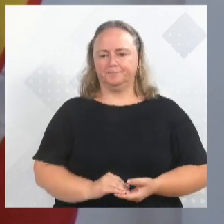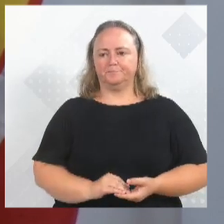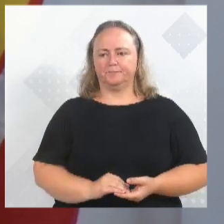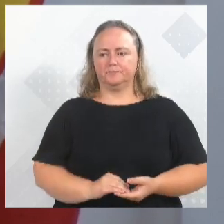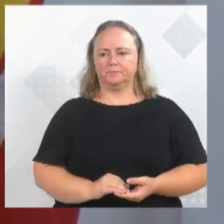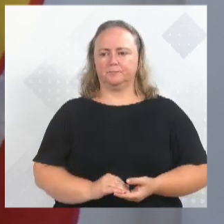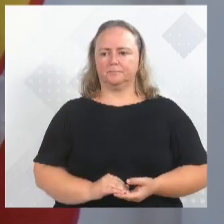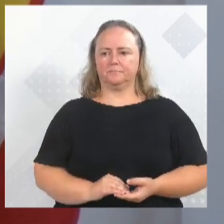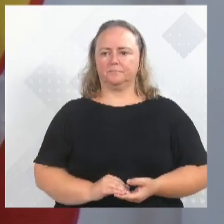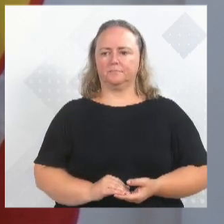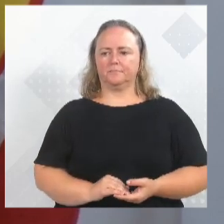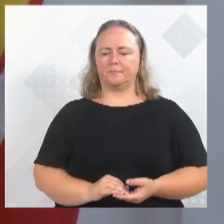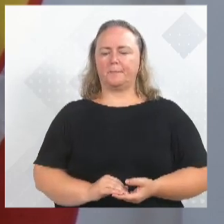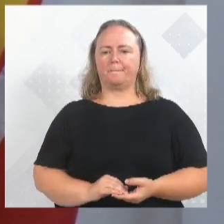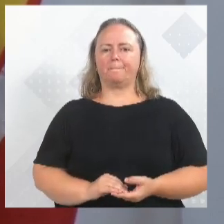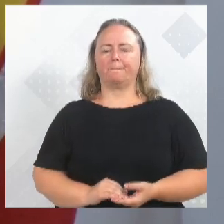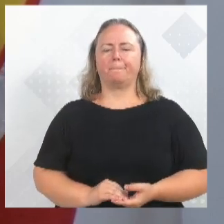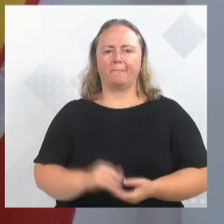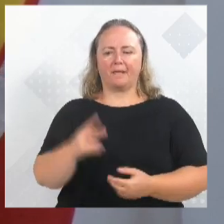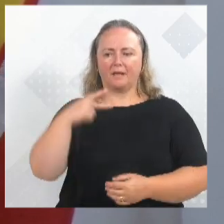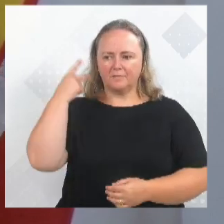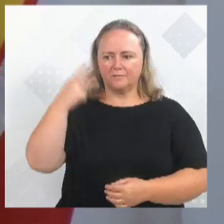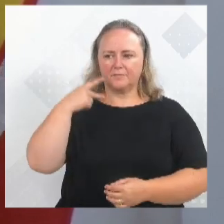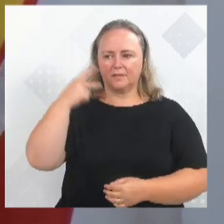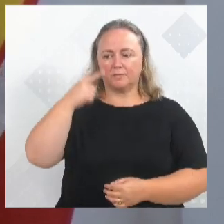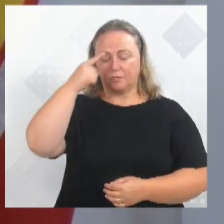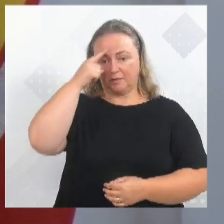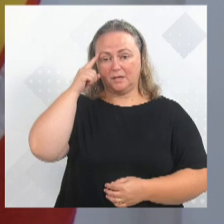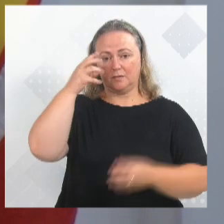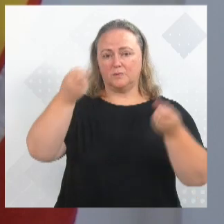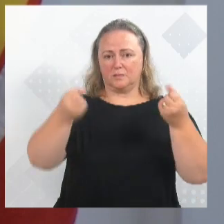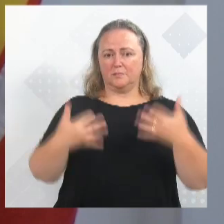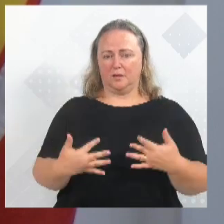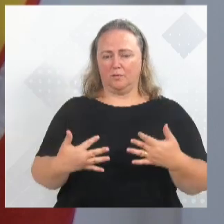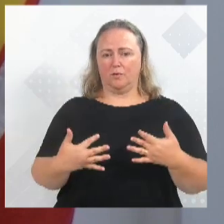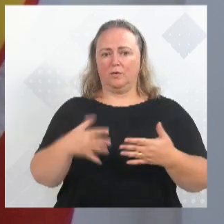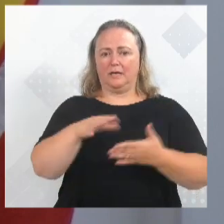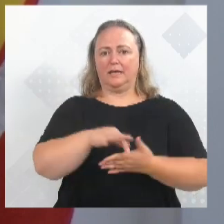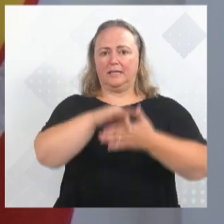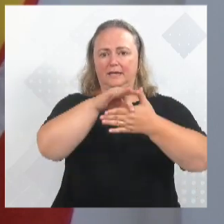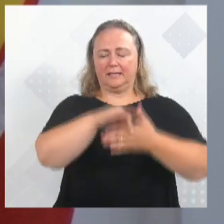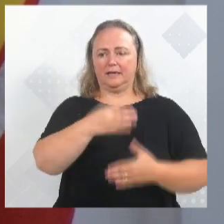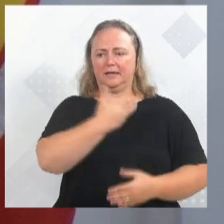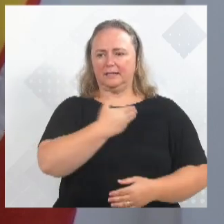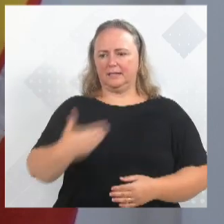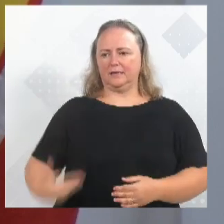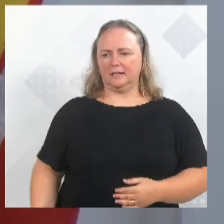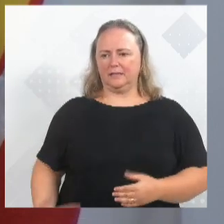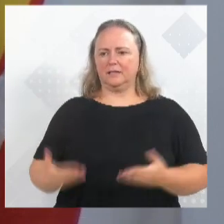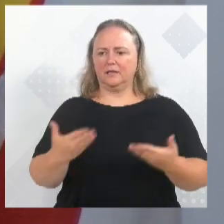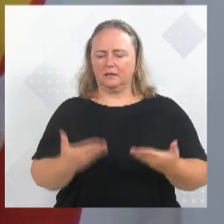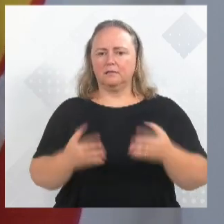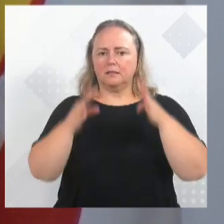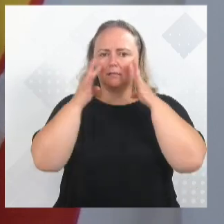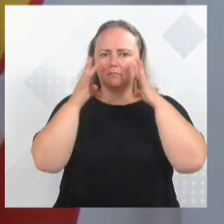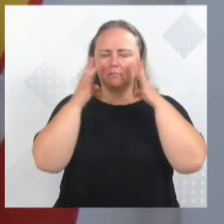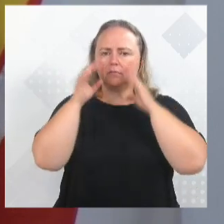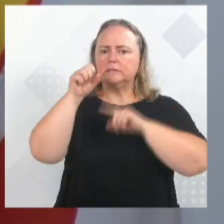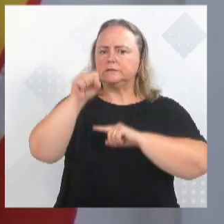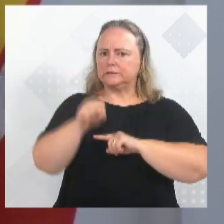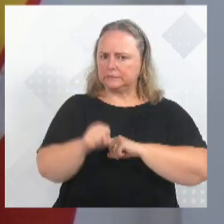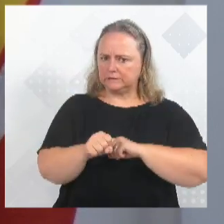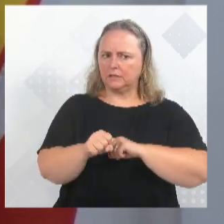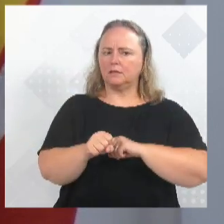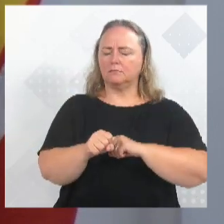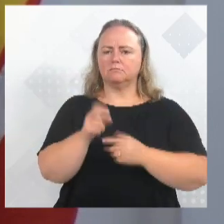Ito vossa excelência falou aqui da com relação ao L do governo l l do governo tá atento tá tá